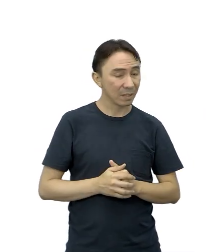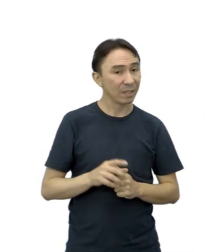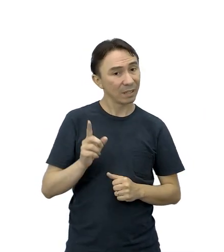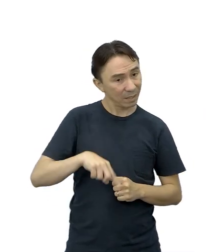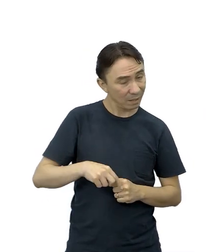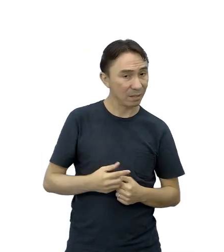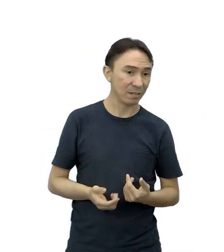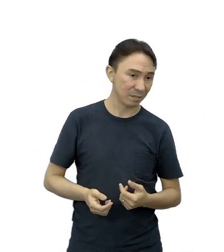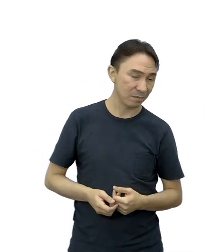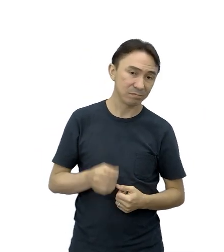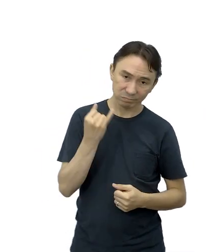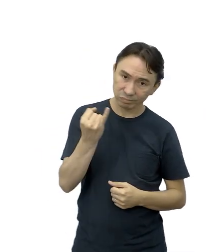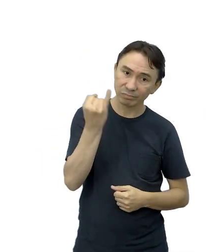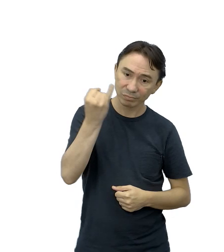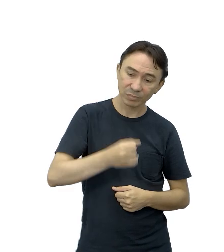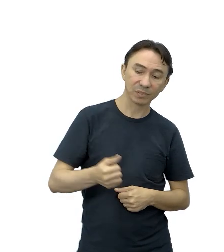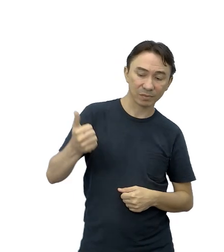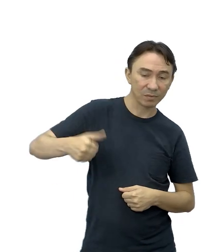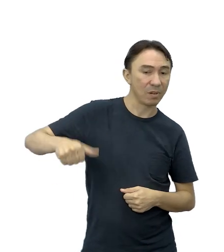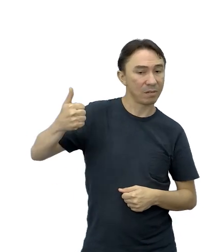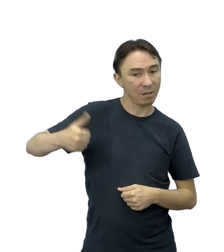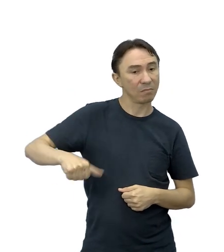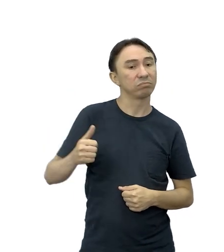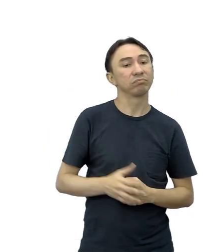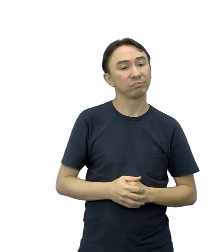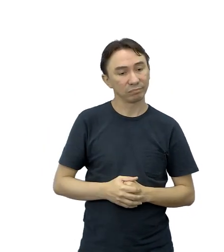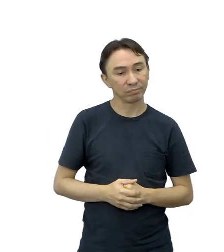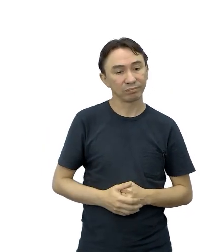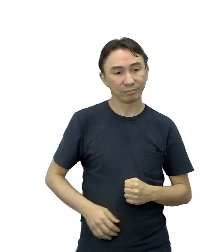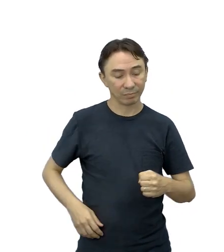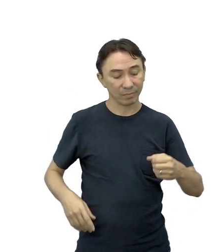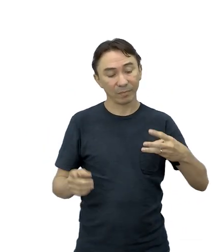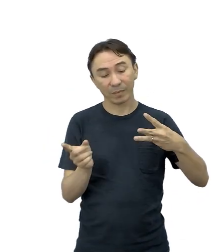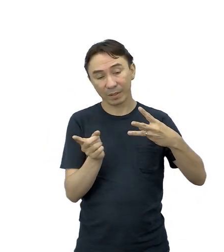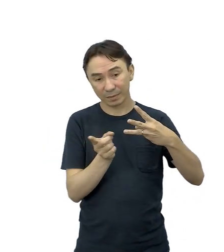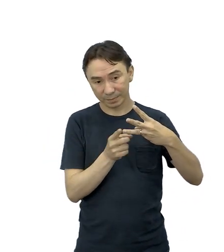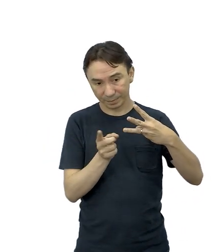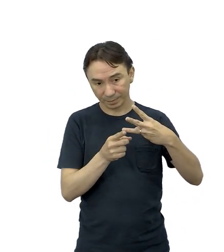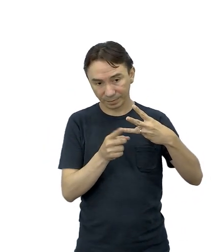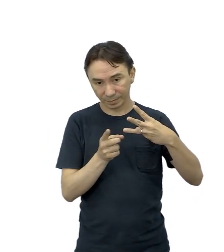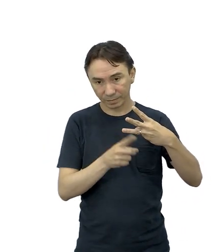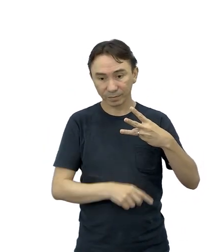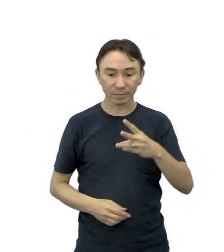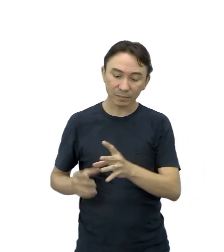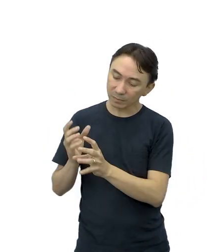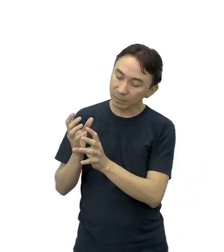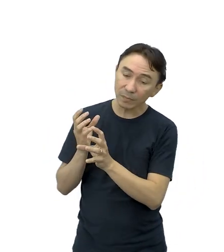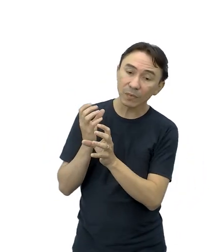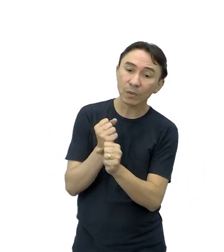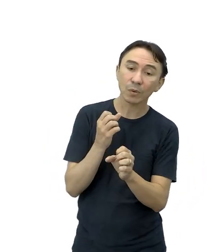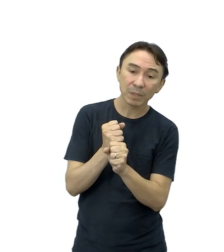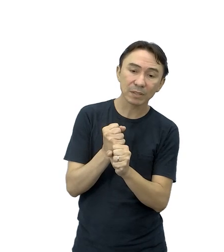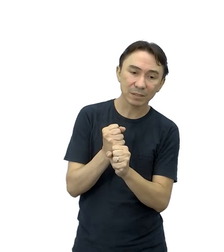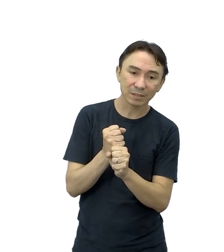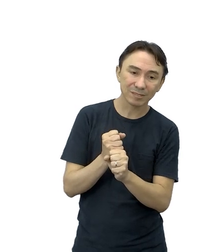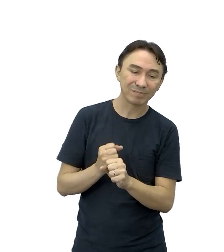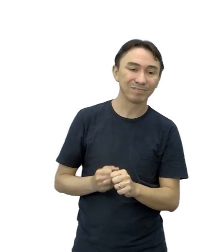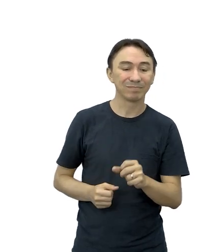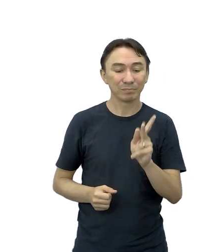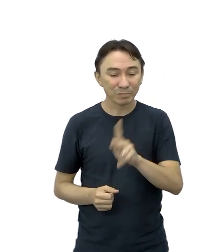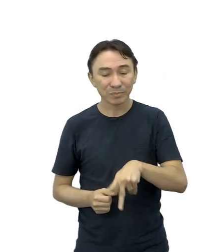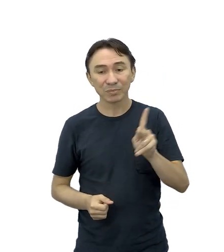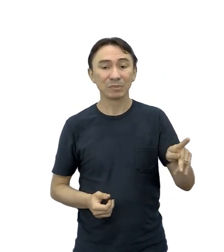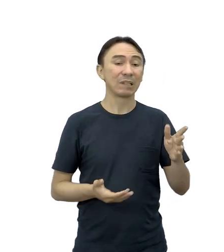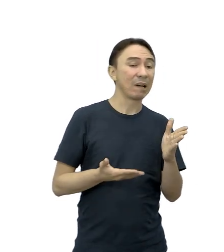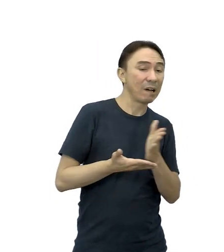muito importante para a formação integral do estudante, né? Quando nós falamos de somativa, alguns professores fazem cara feia, porque falam,